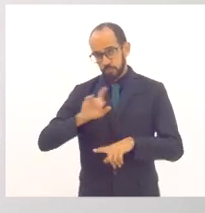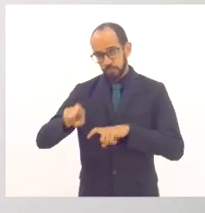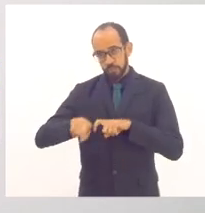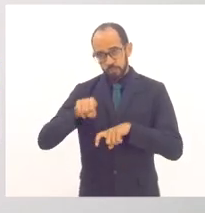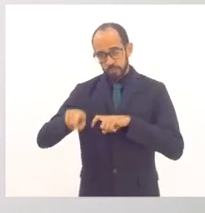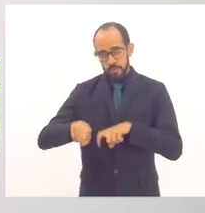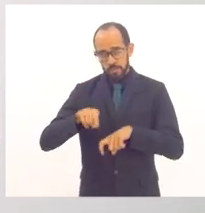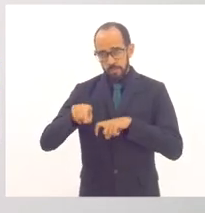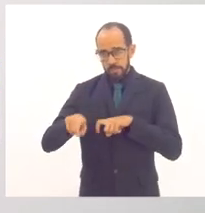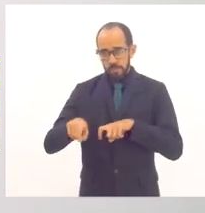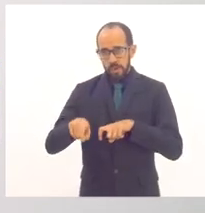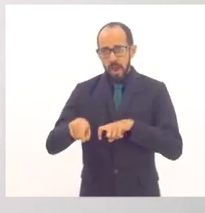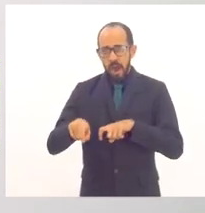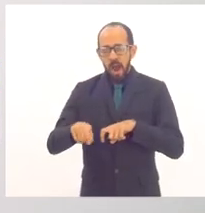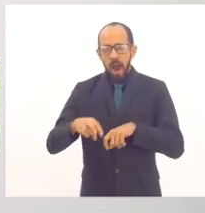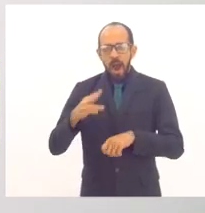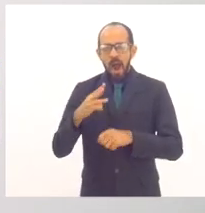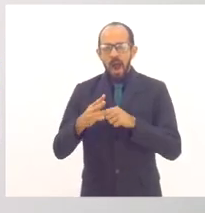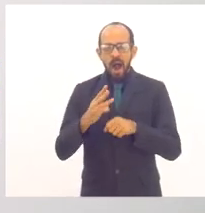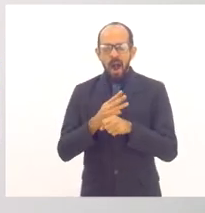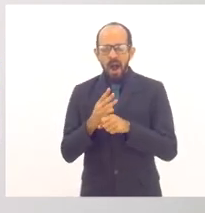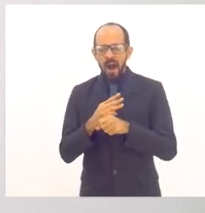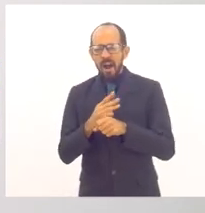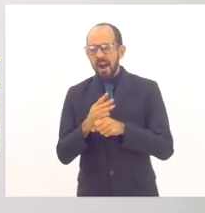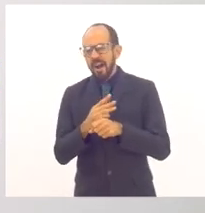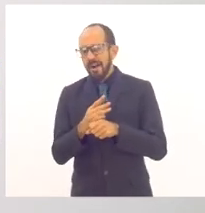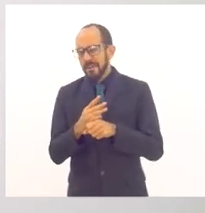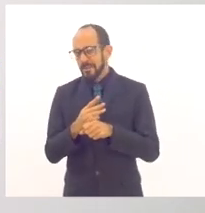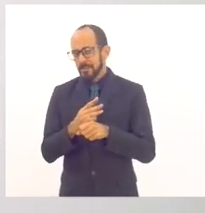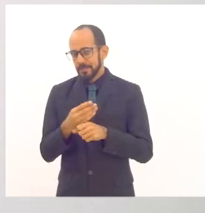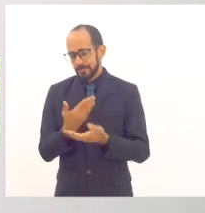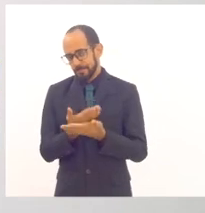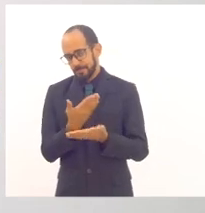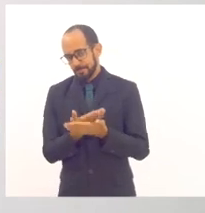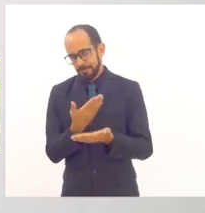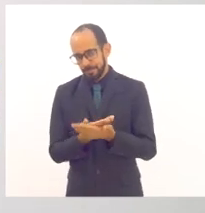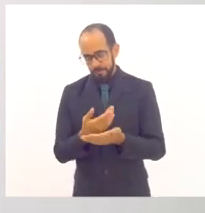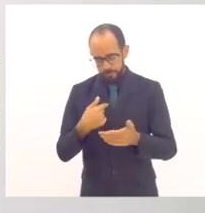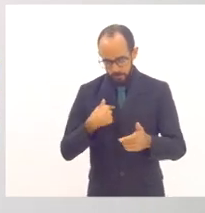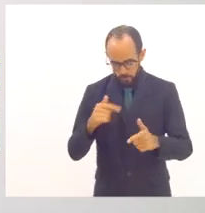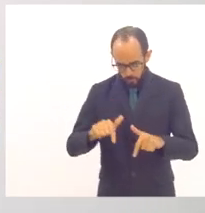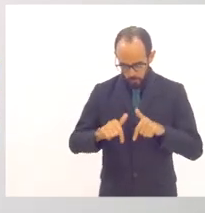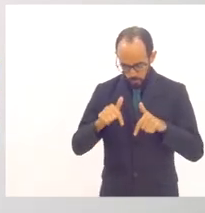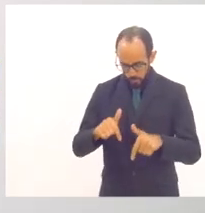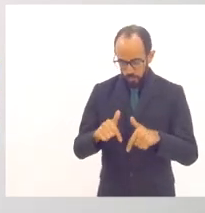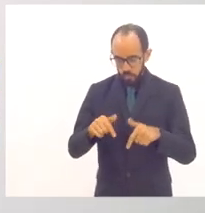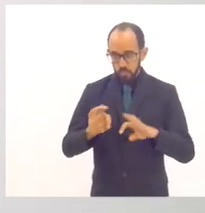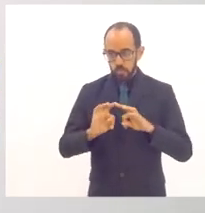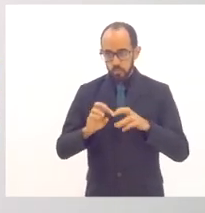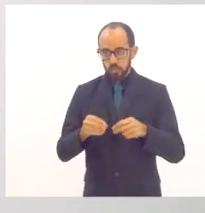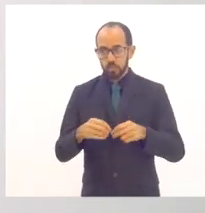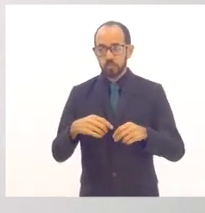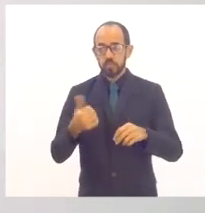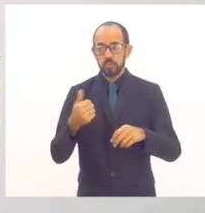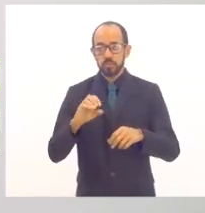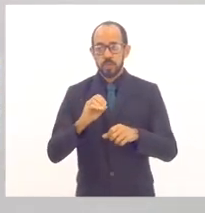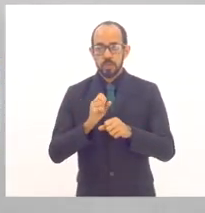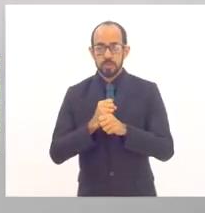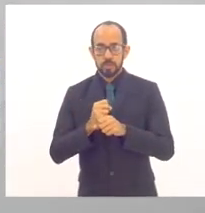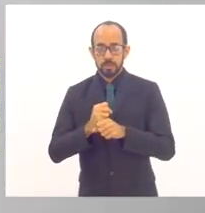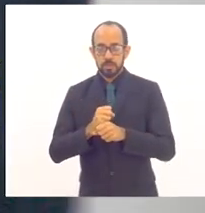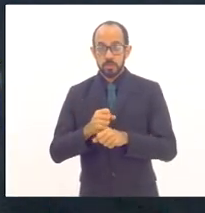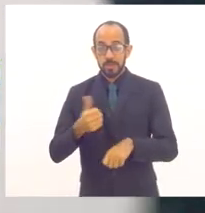Belo, no período de 3 anos, né? E estou aí dando de mim, conforme eu venho dando desde 10 anos de